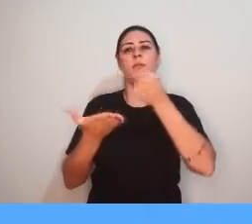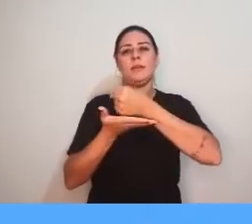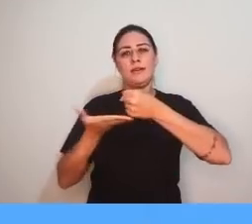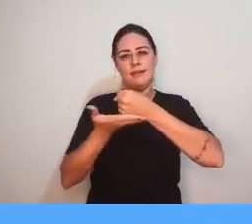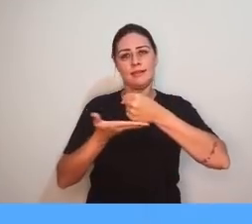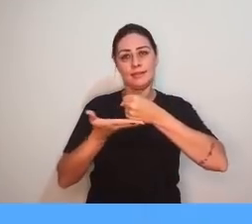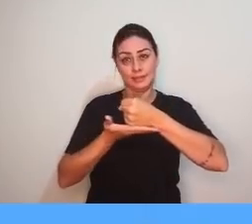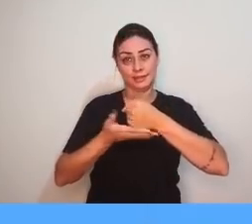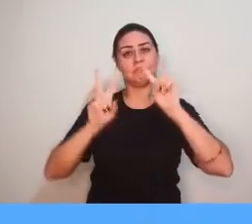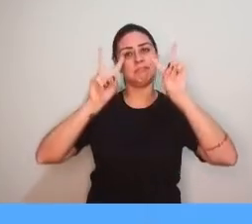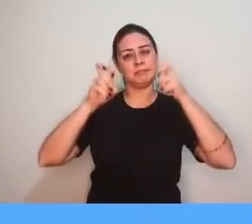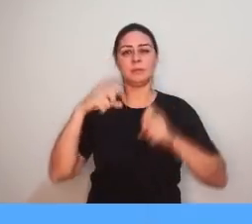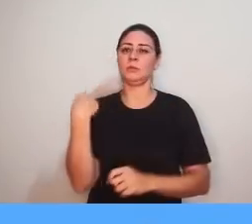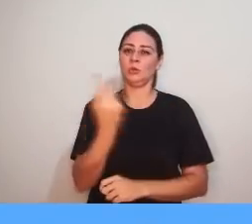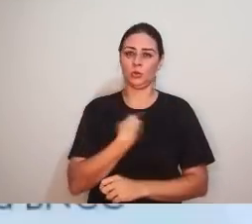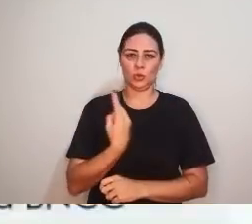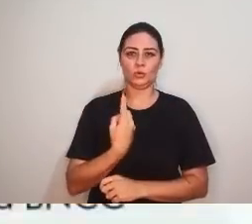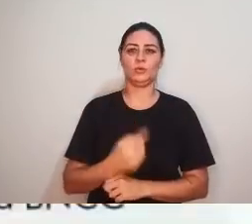básica, que é o nosso tema aqui.